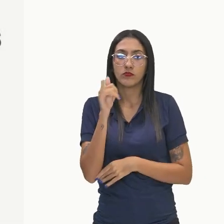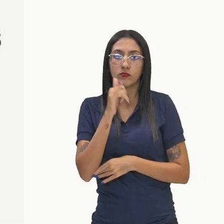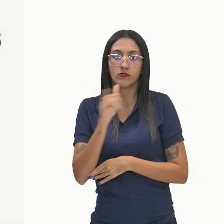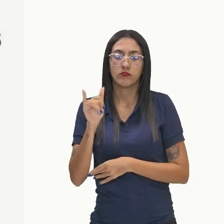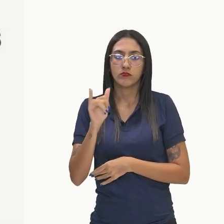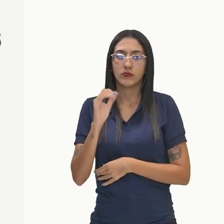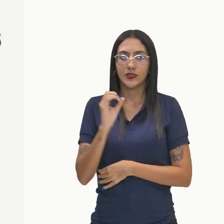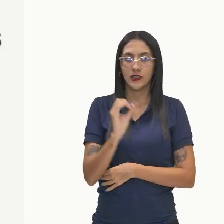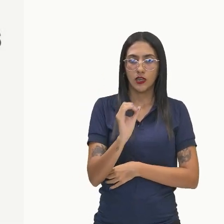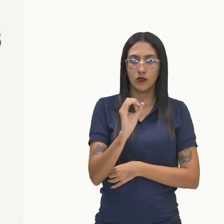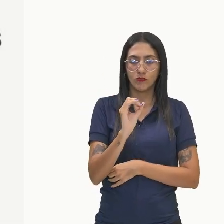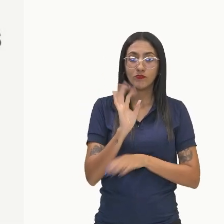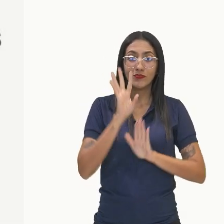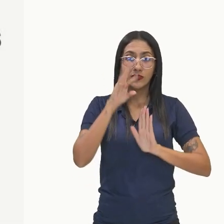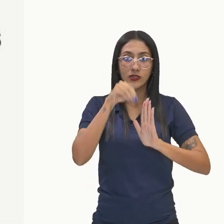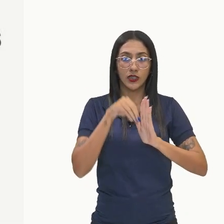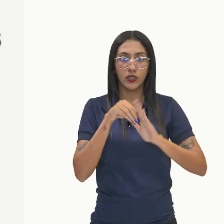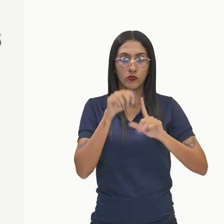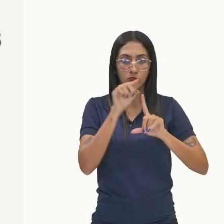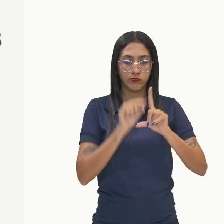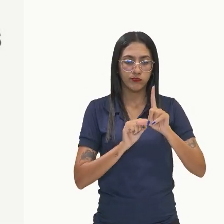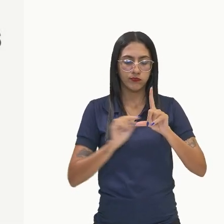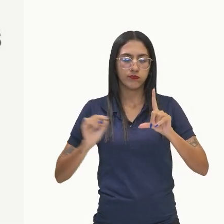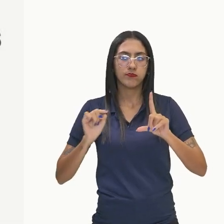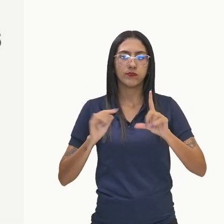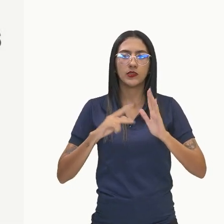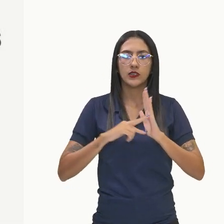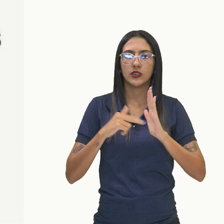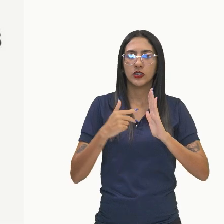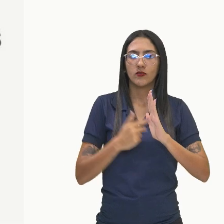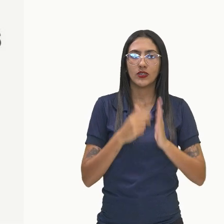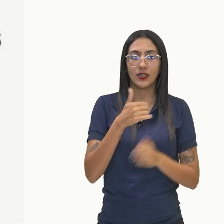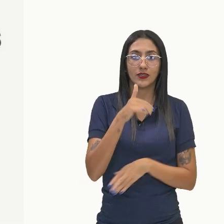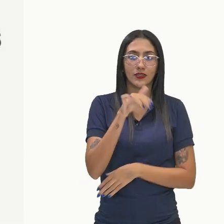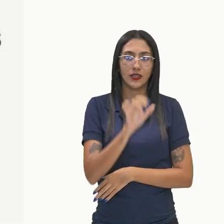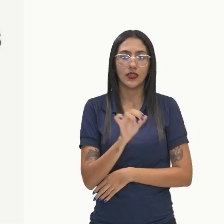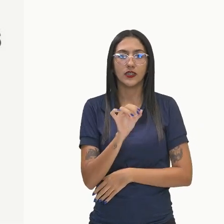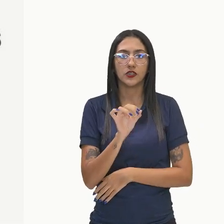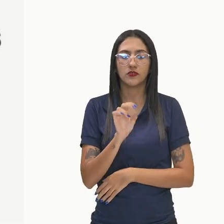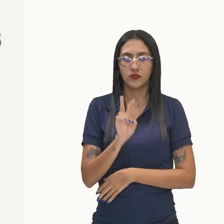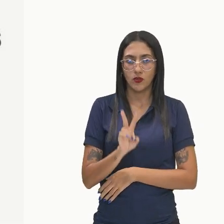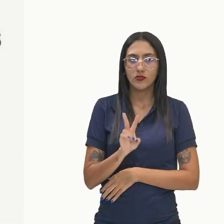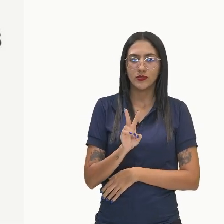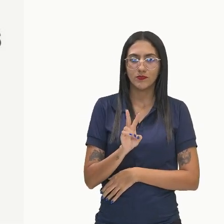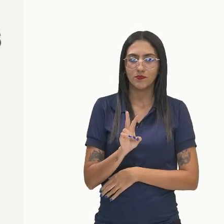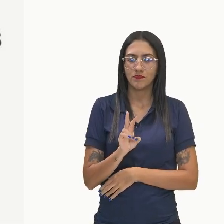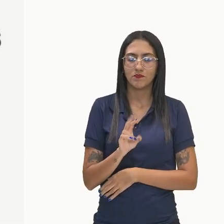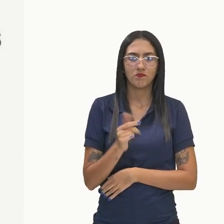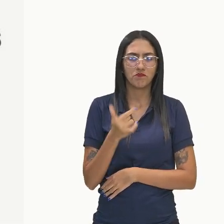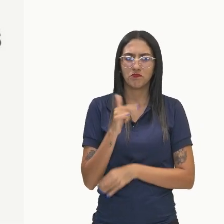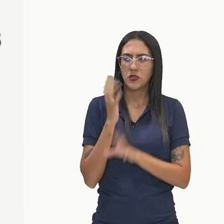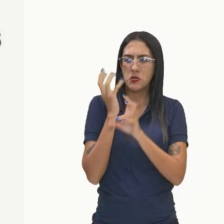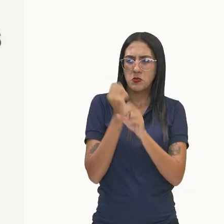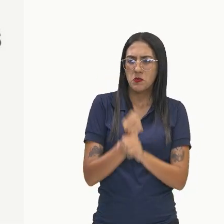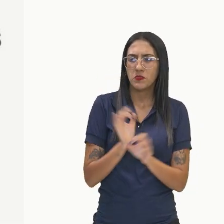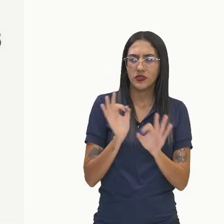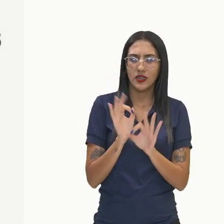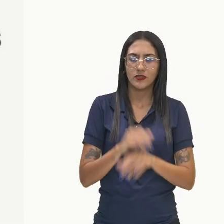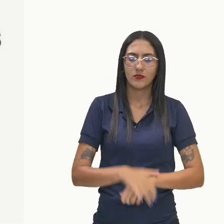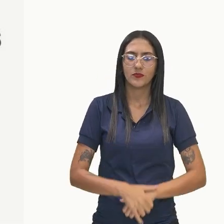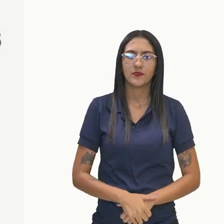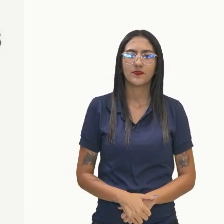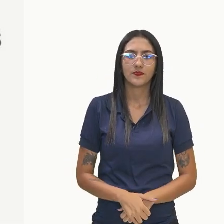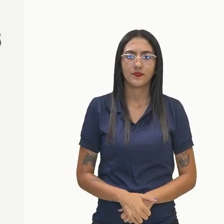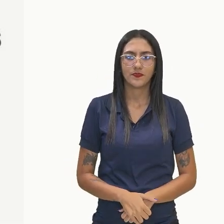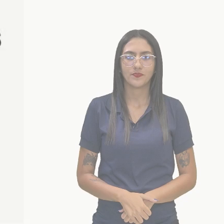No gráfico, esse valor é 10 volts. Então está aqui, ó, 10 volts, sem precisar calcular nada. O que a gente vai precisar